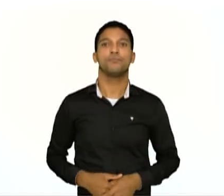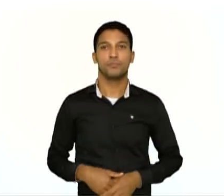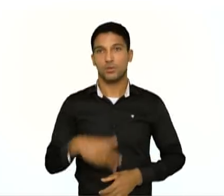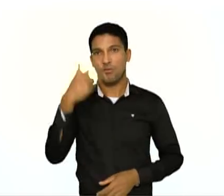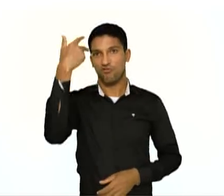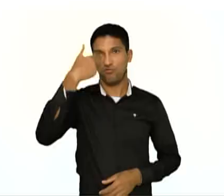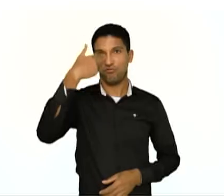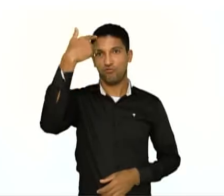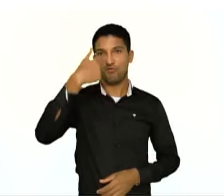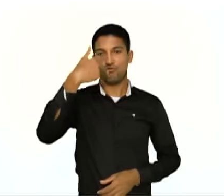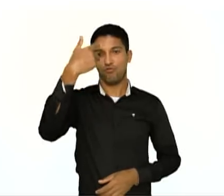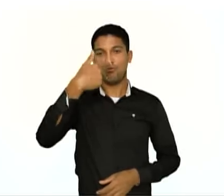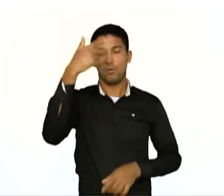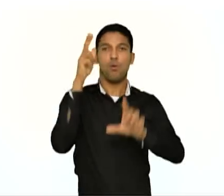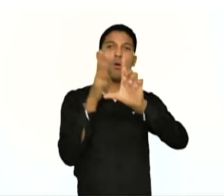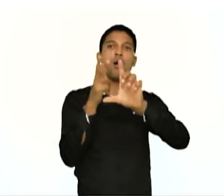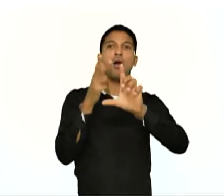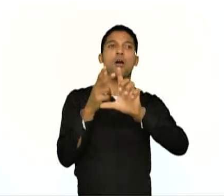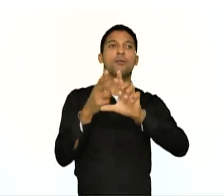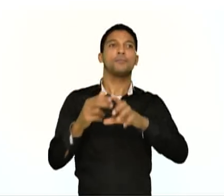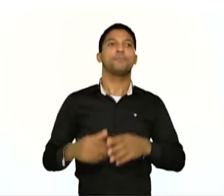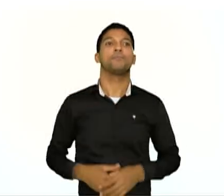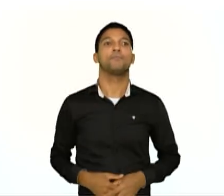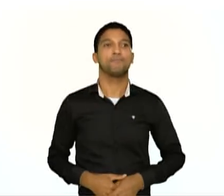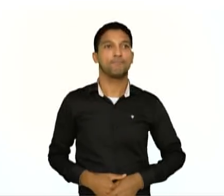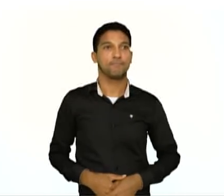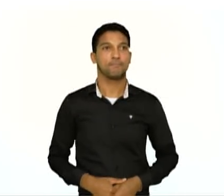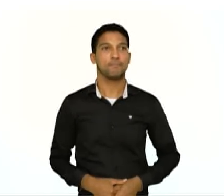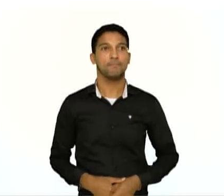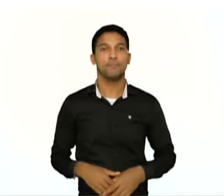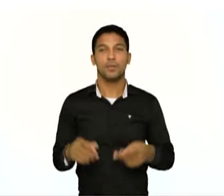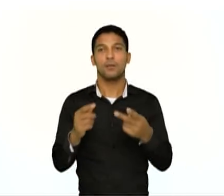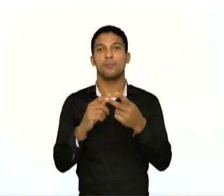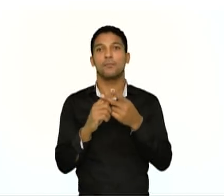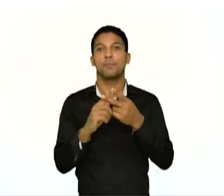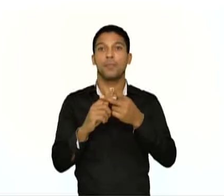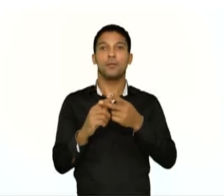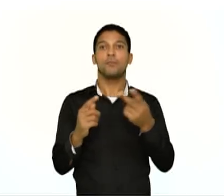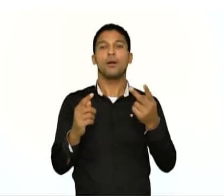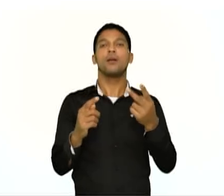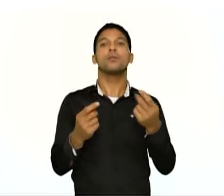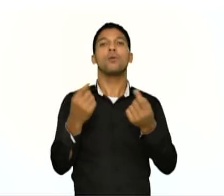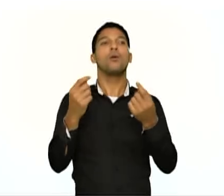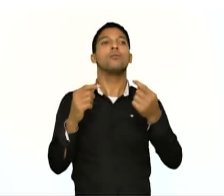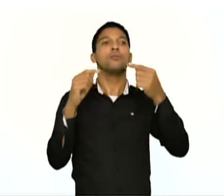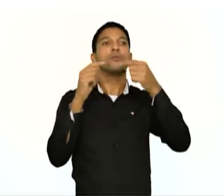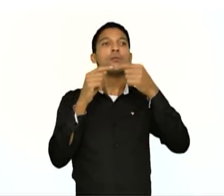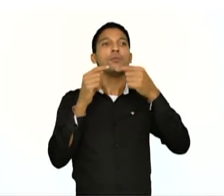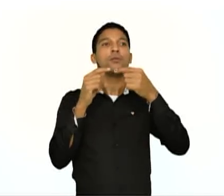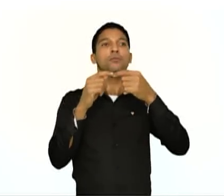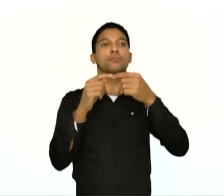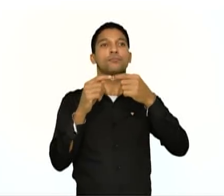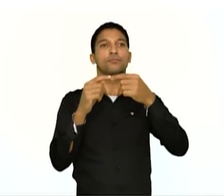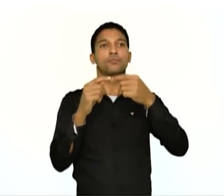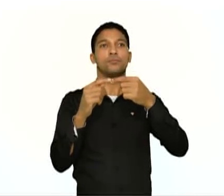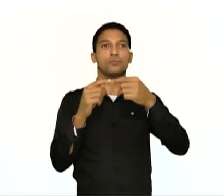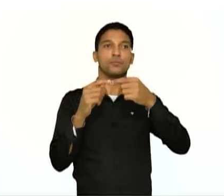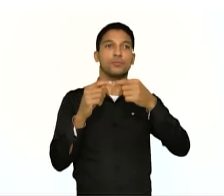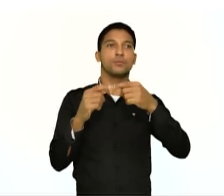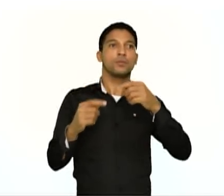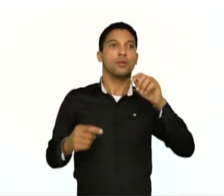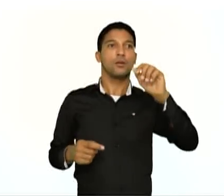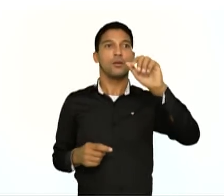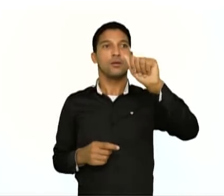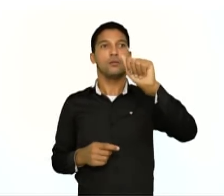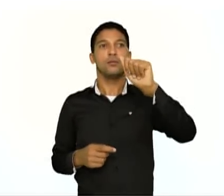conteúdos audiovisuais, produzidos por blogueiros, internautas ou webmasters, e que são